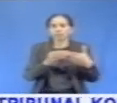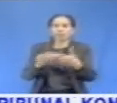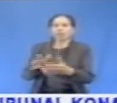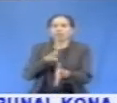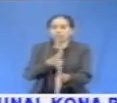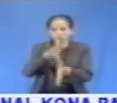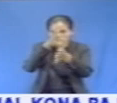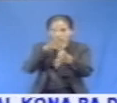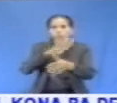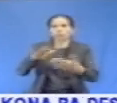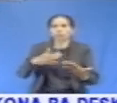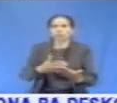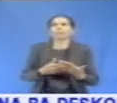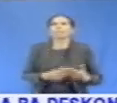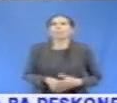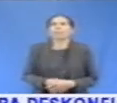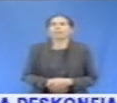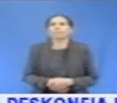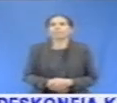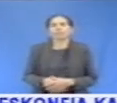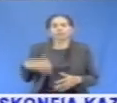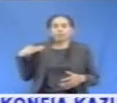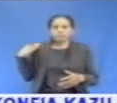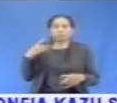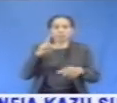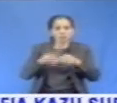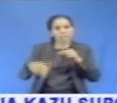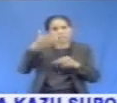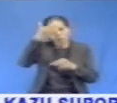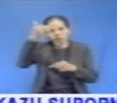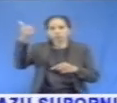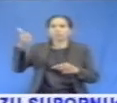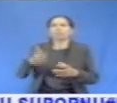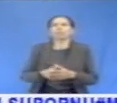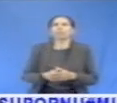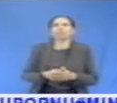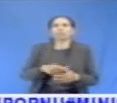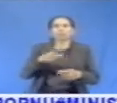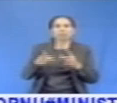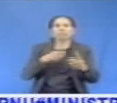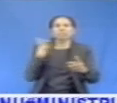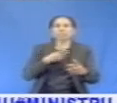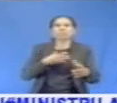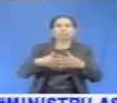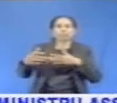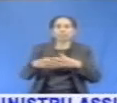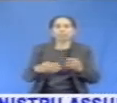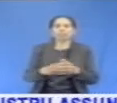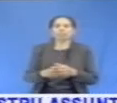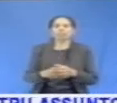tua Sira. Jovem Sira, da bela lua. Da lua e do tempo,